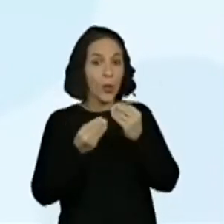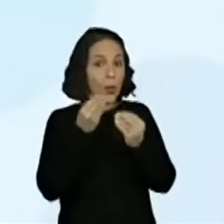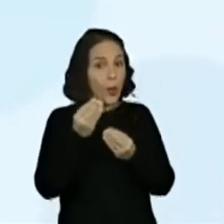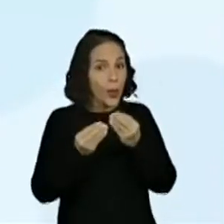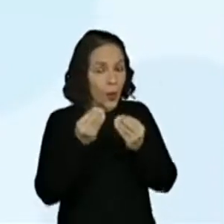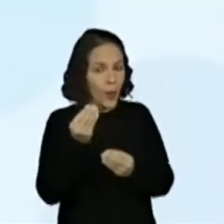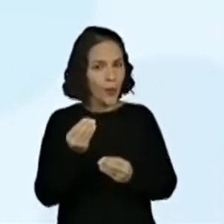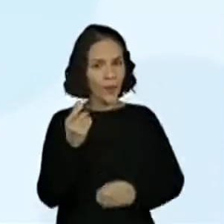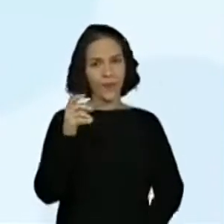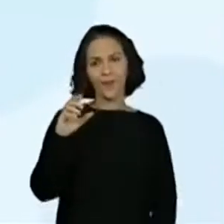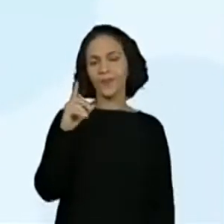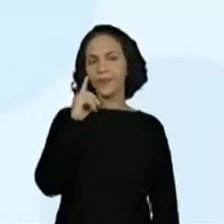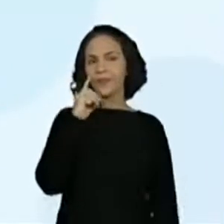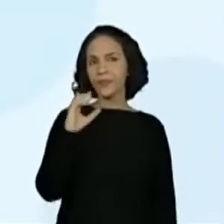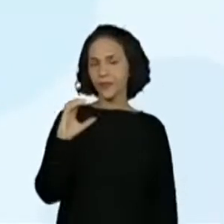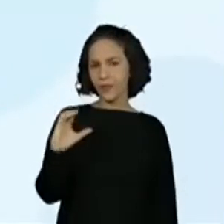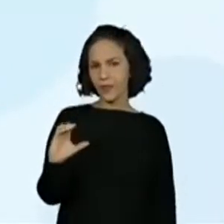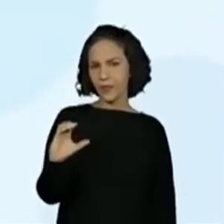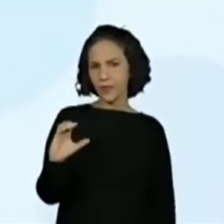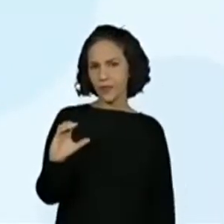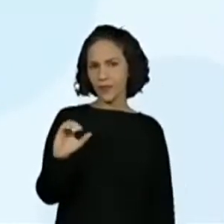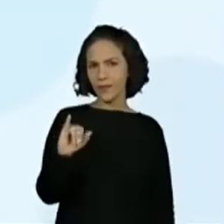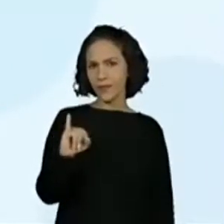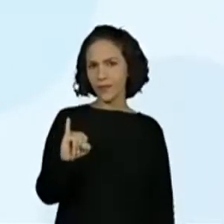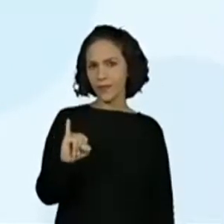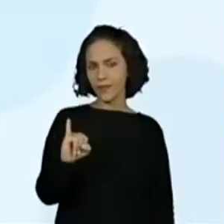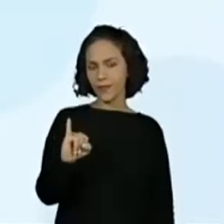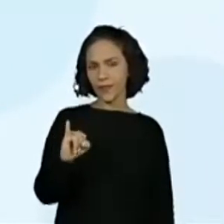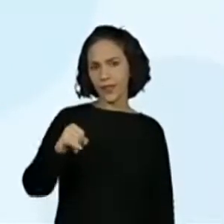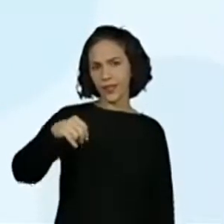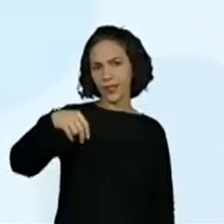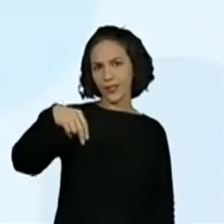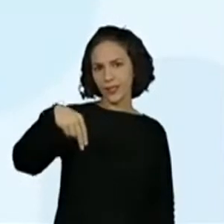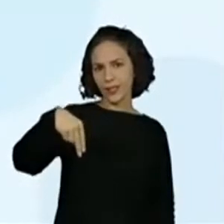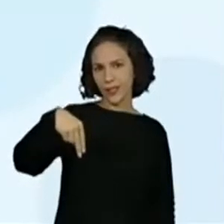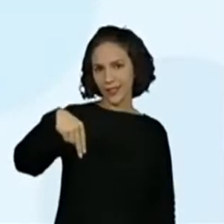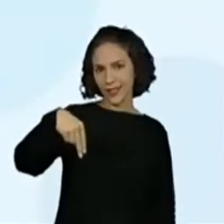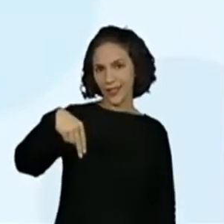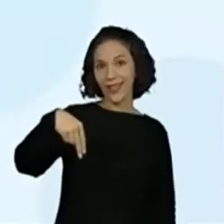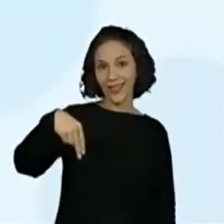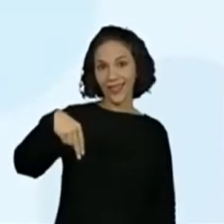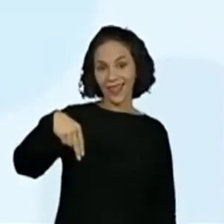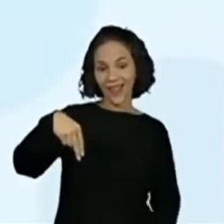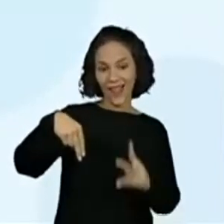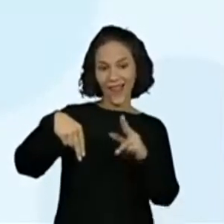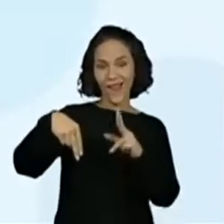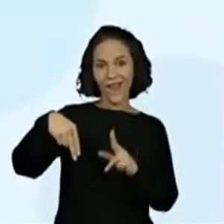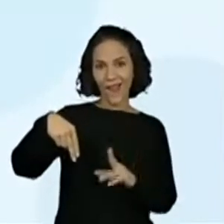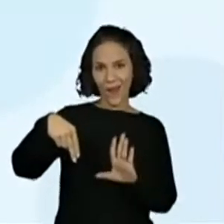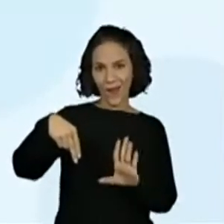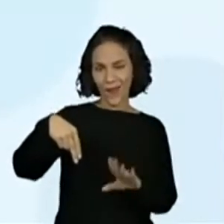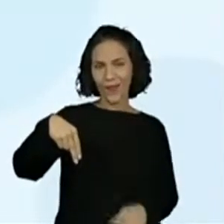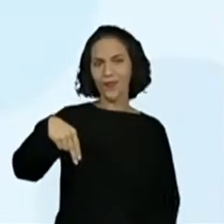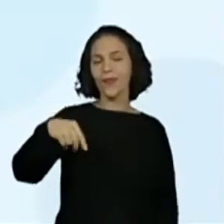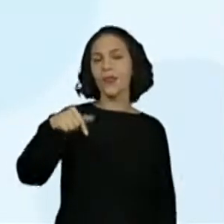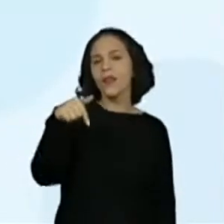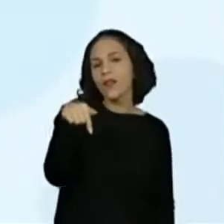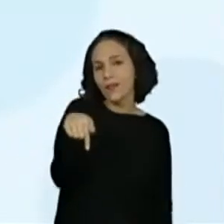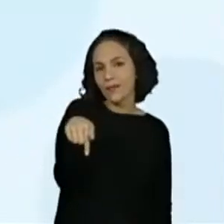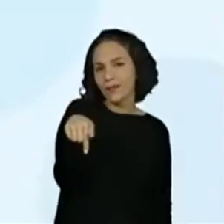escrita do número 50. Ela começa como número 5, olha só. Igualzinho. 5, e aqui a gente muda.